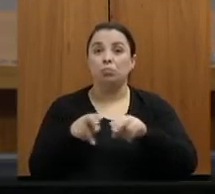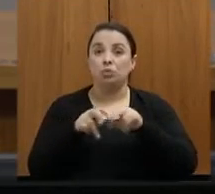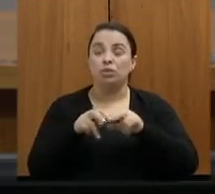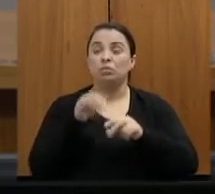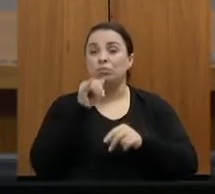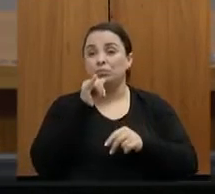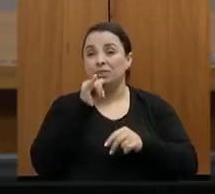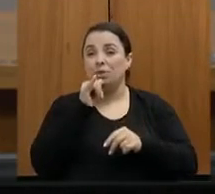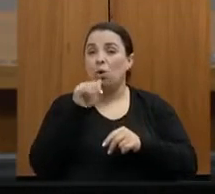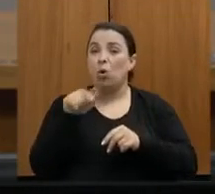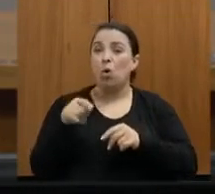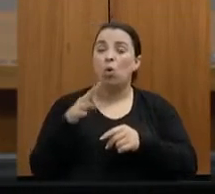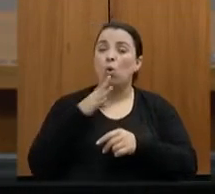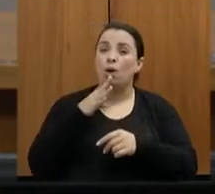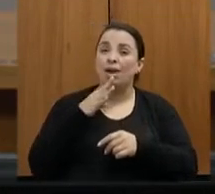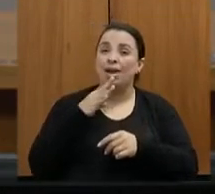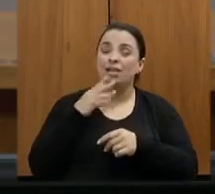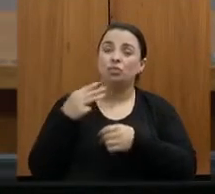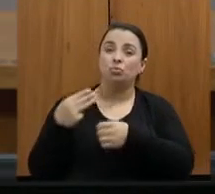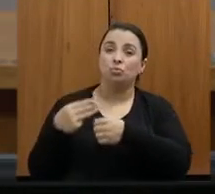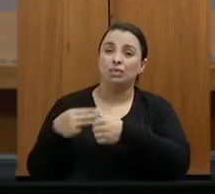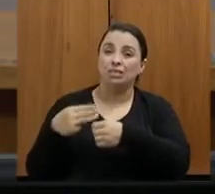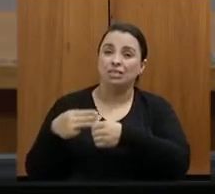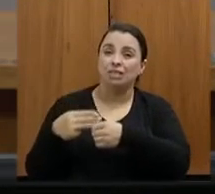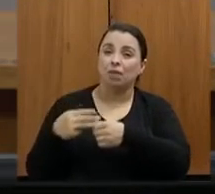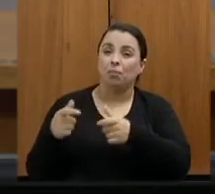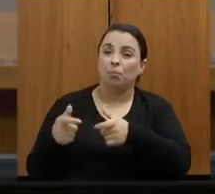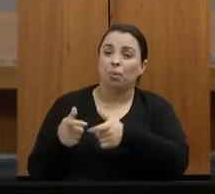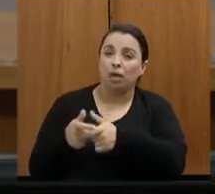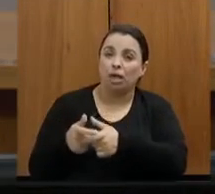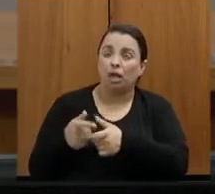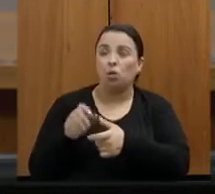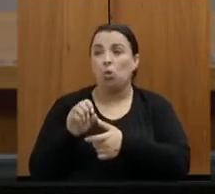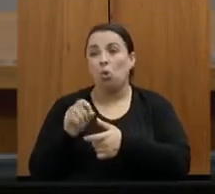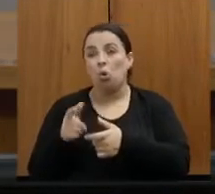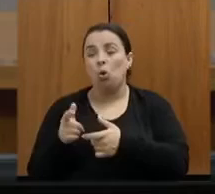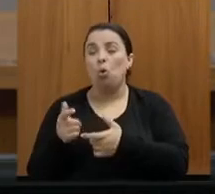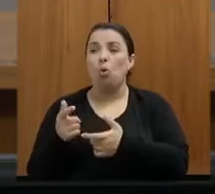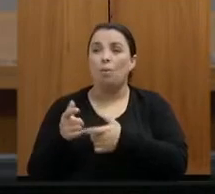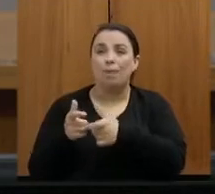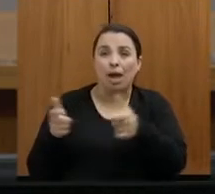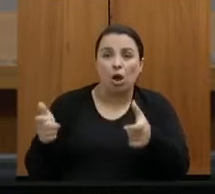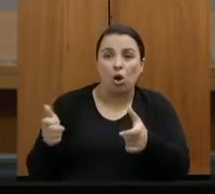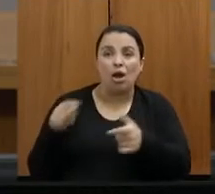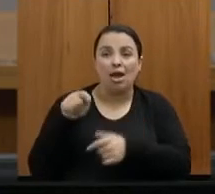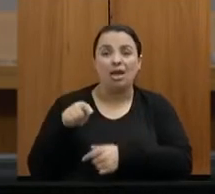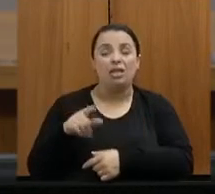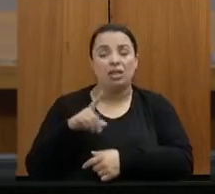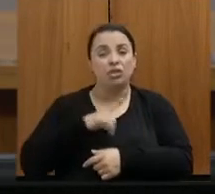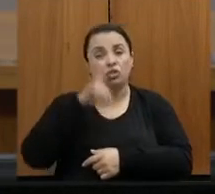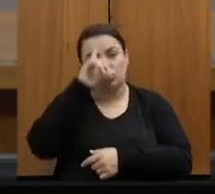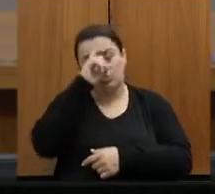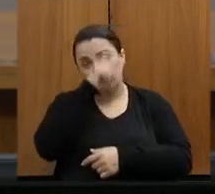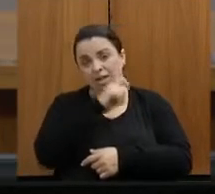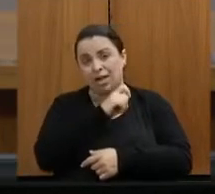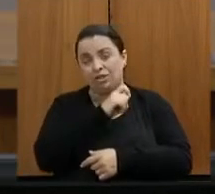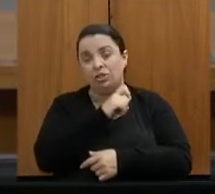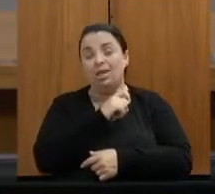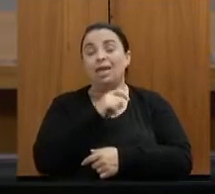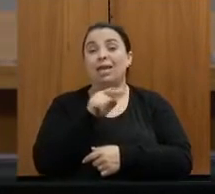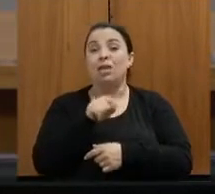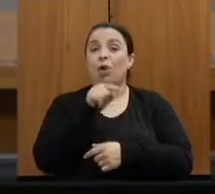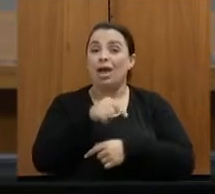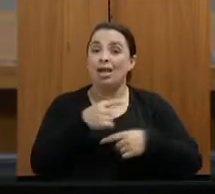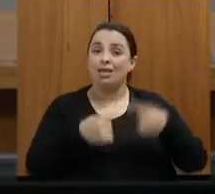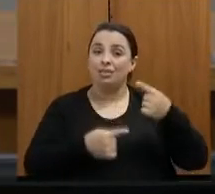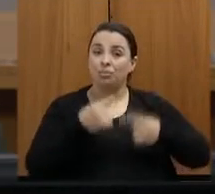pequeno porte, até mesmo de grande porte, tem dificuldade para executar. Então, nós passamos dois anos estruturando uma política